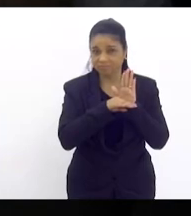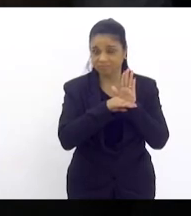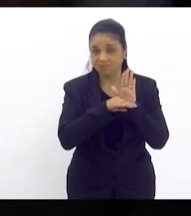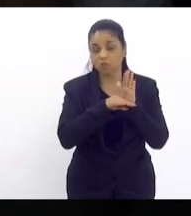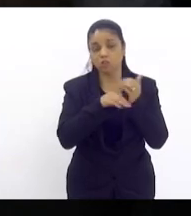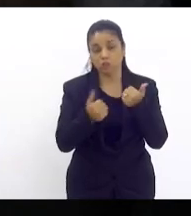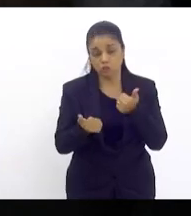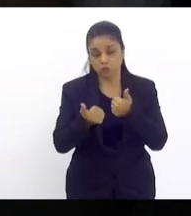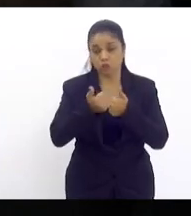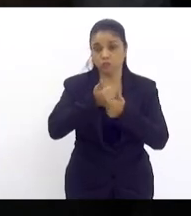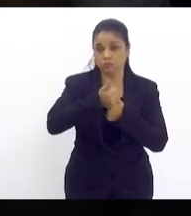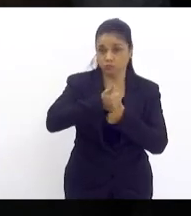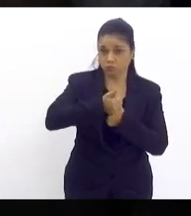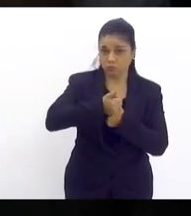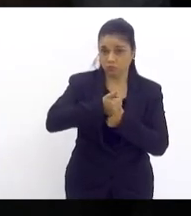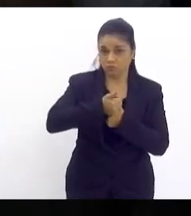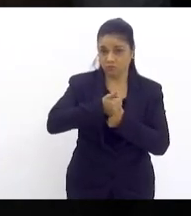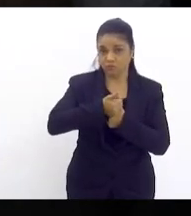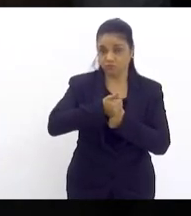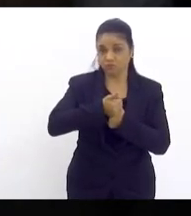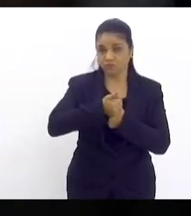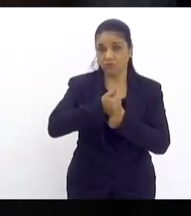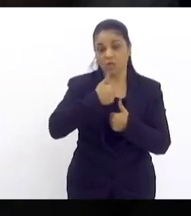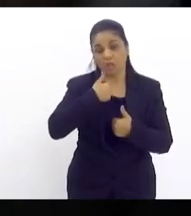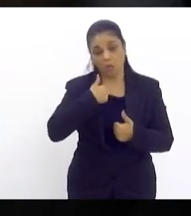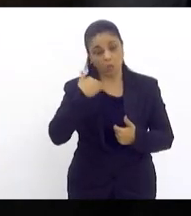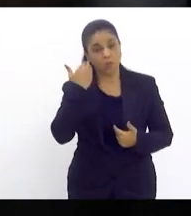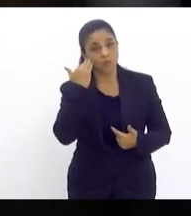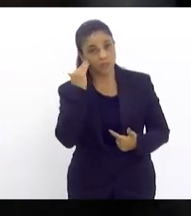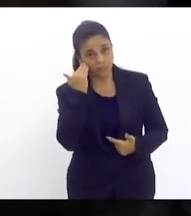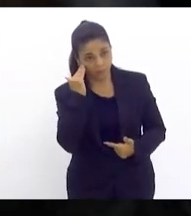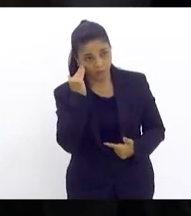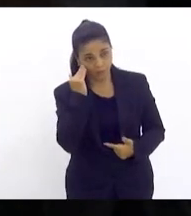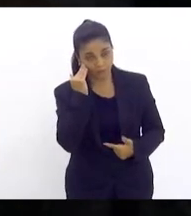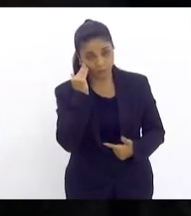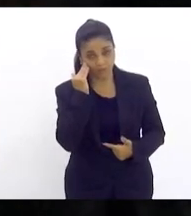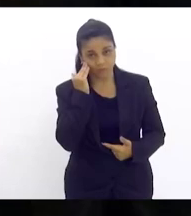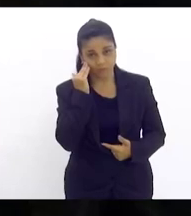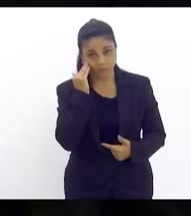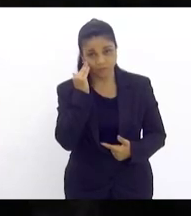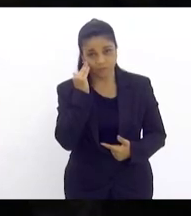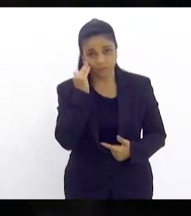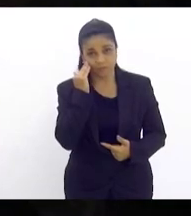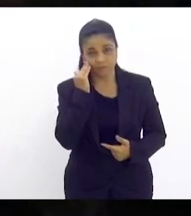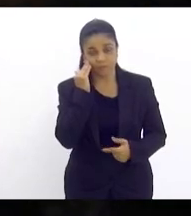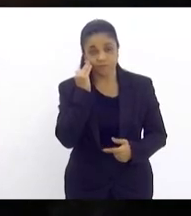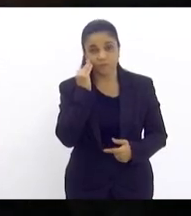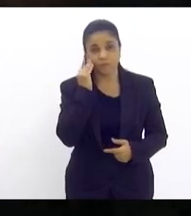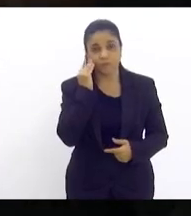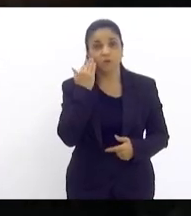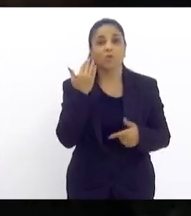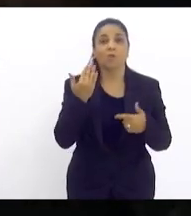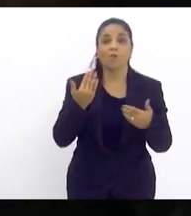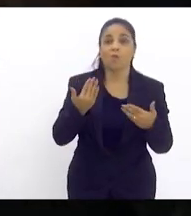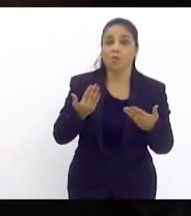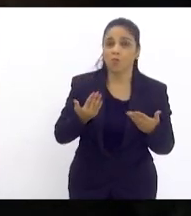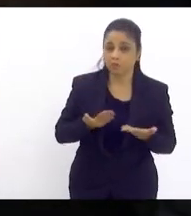substitutivo entenderia eu entenderia eu que hoje